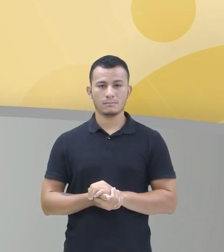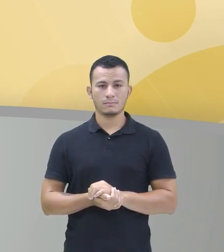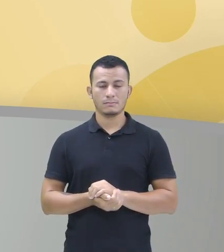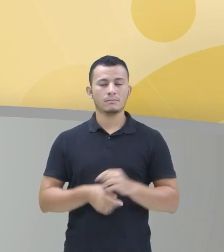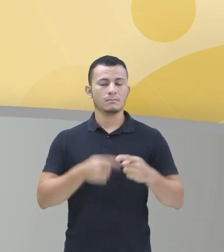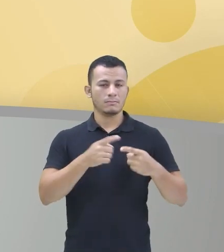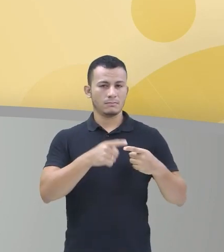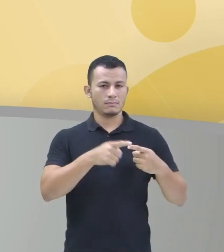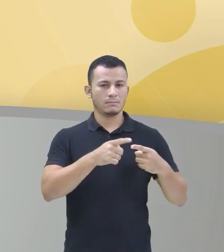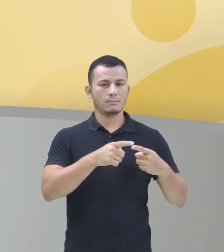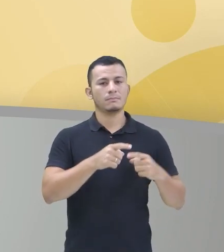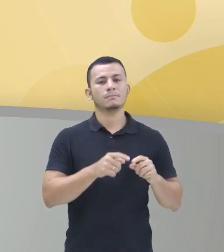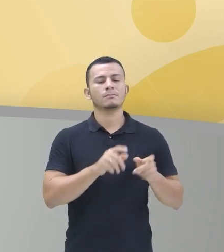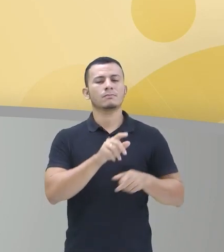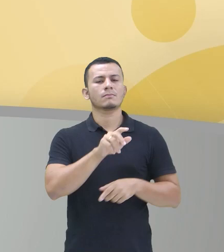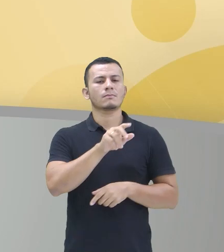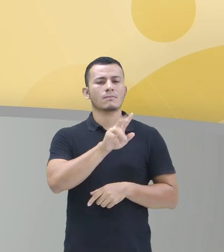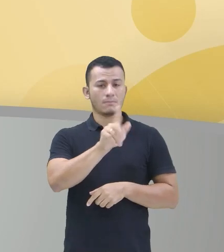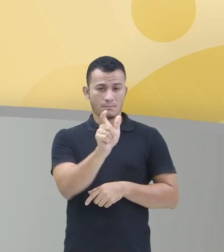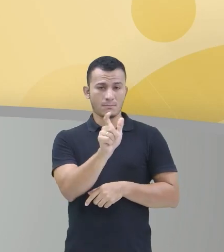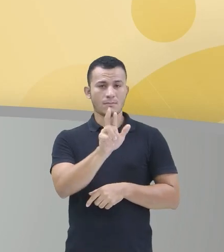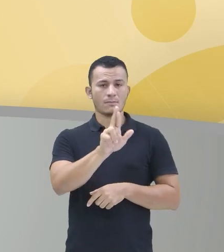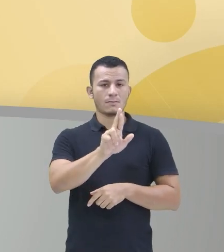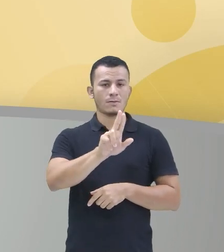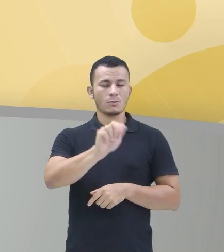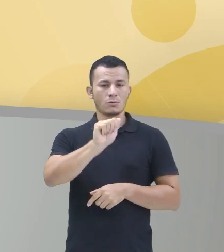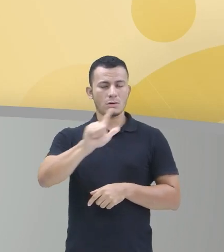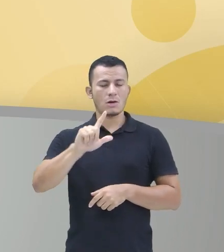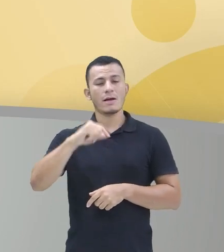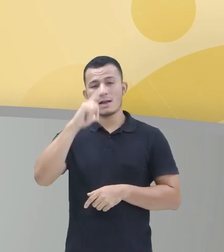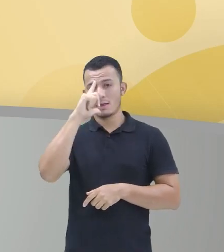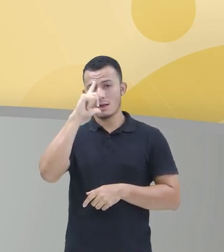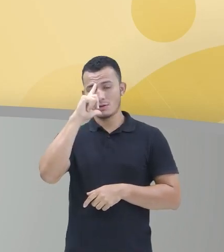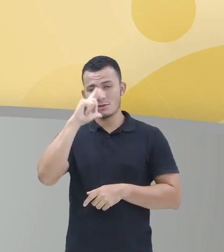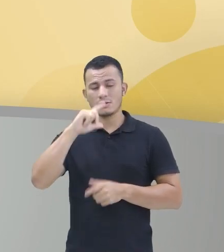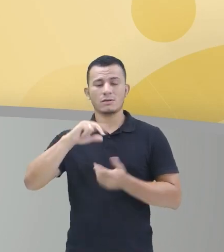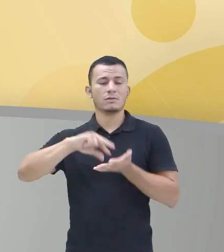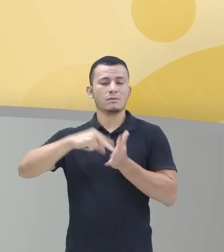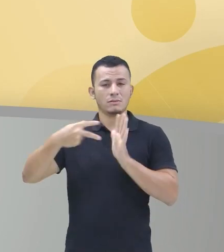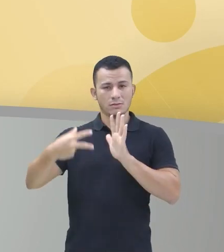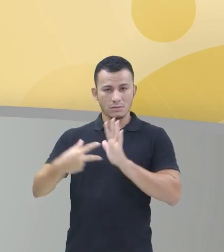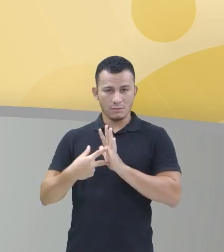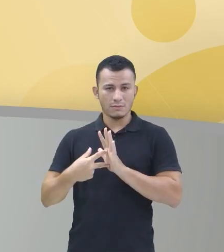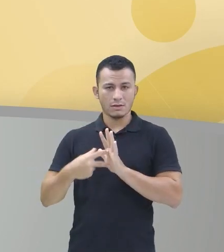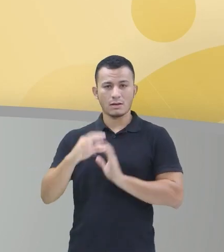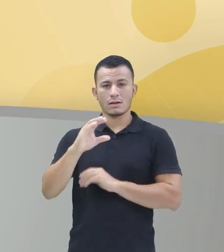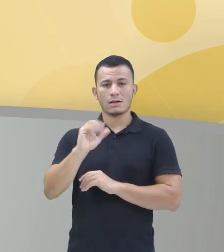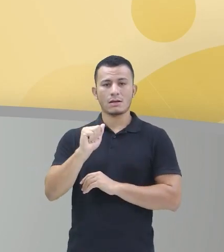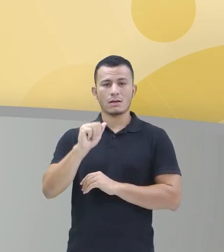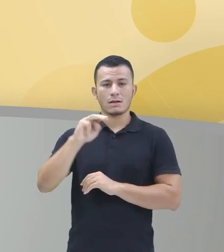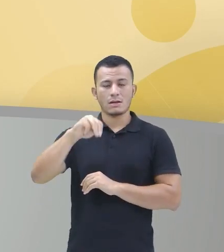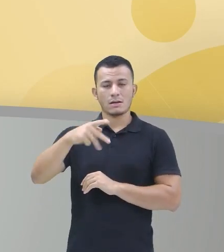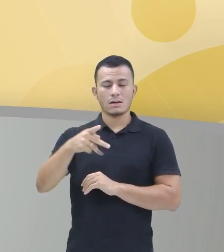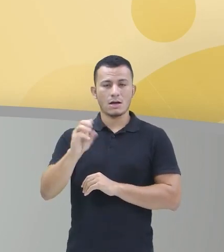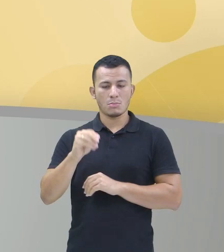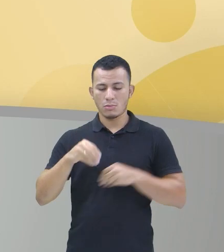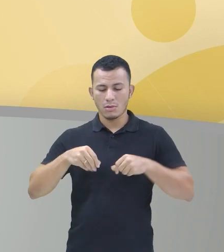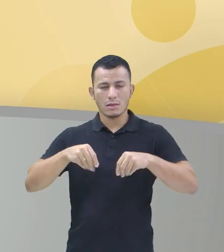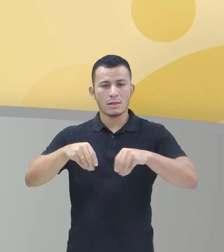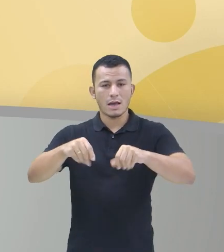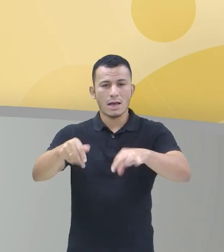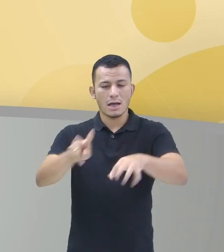A palavra rural vem do latim ruralis, de runs, que significa campo, terra